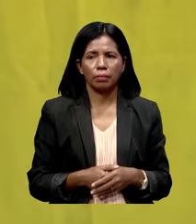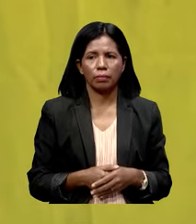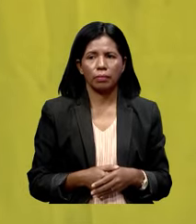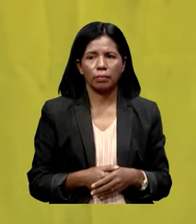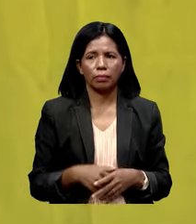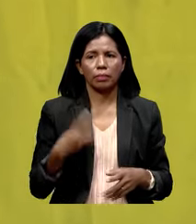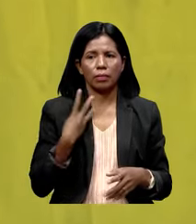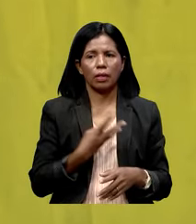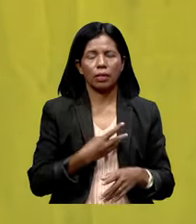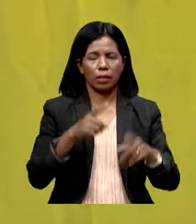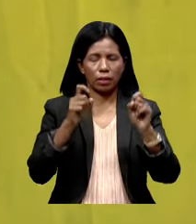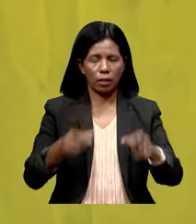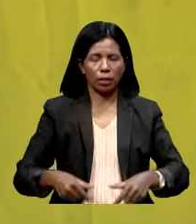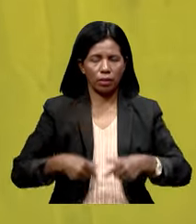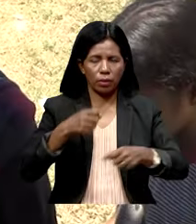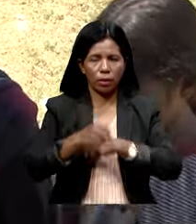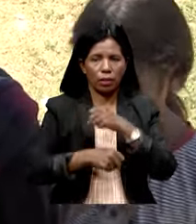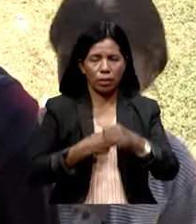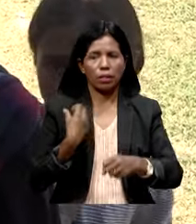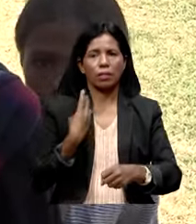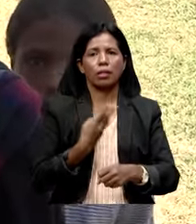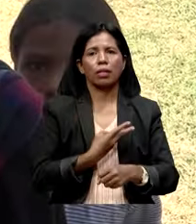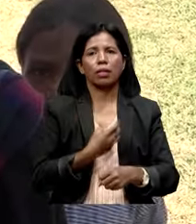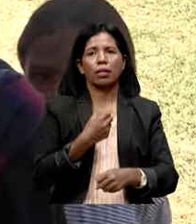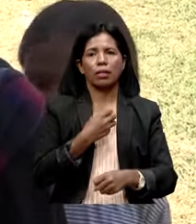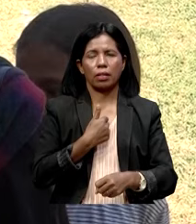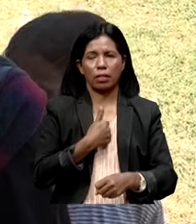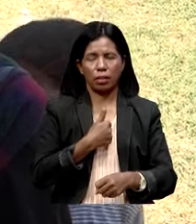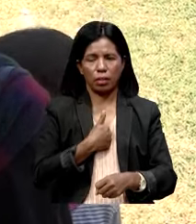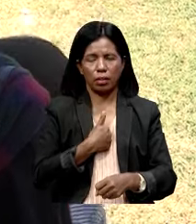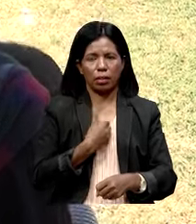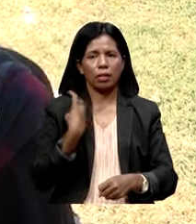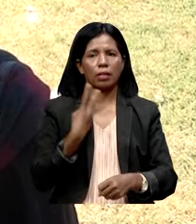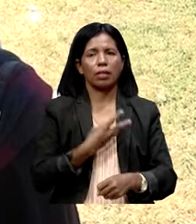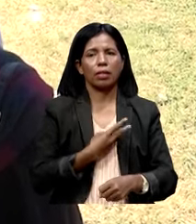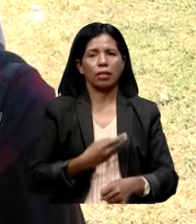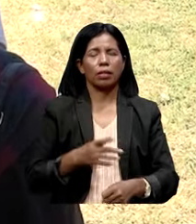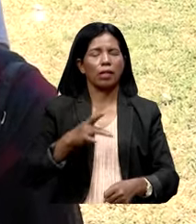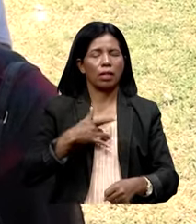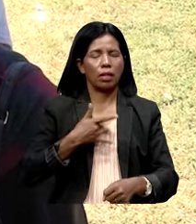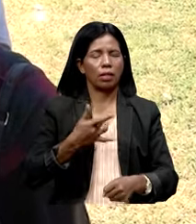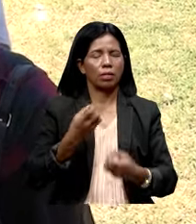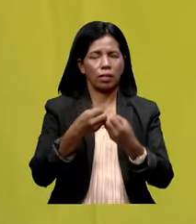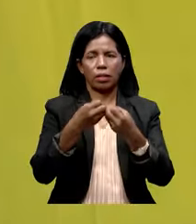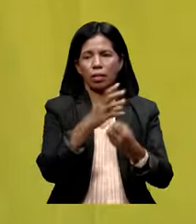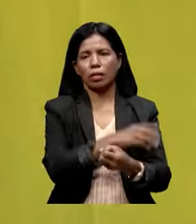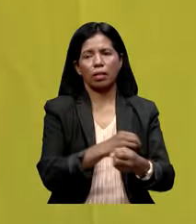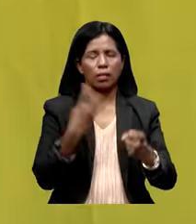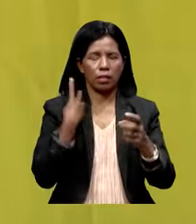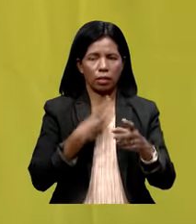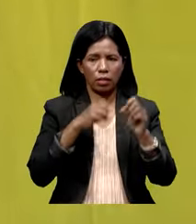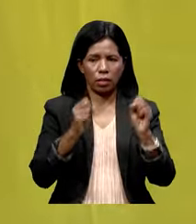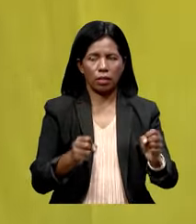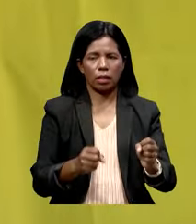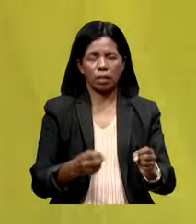Ita tem que sacrificar e pedir a que há. E ralar com ita de arrogância. Para ita tem que